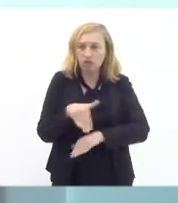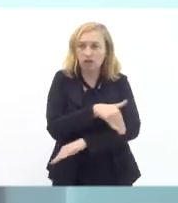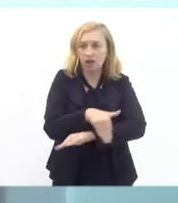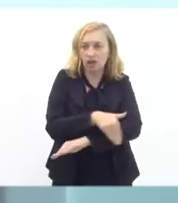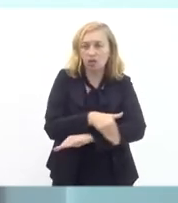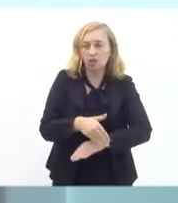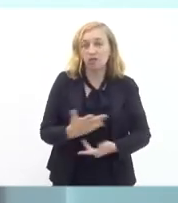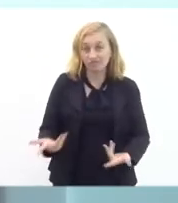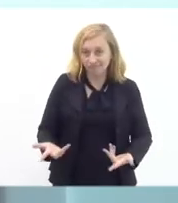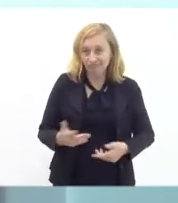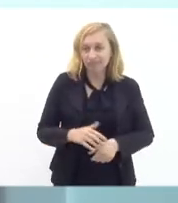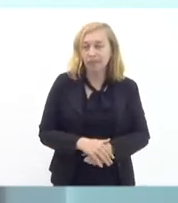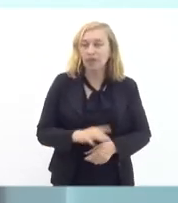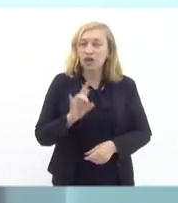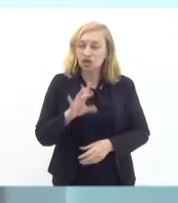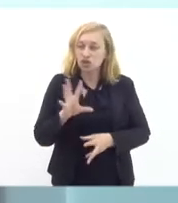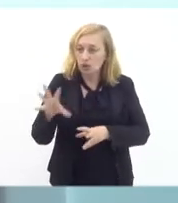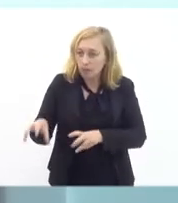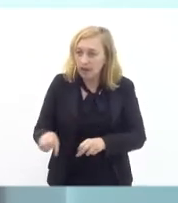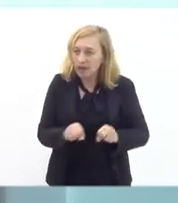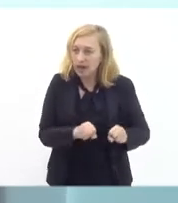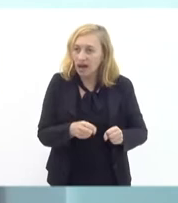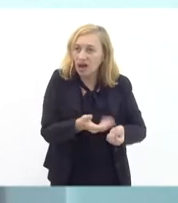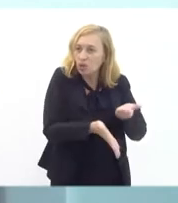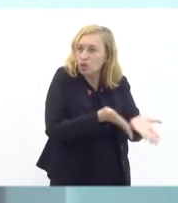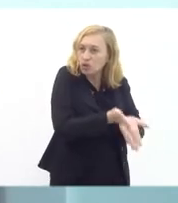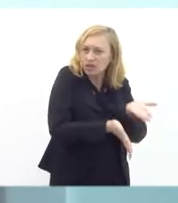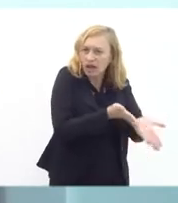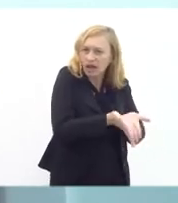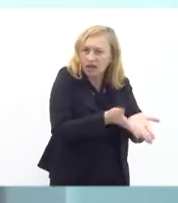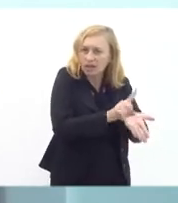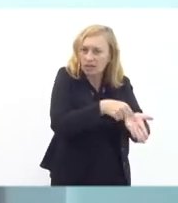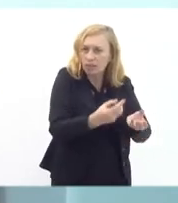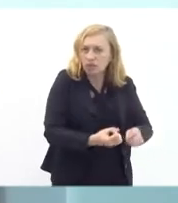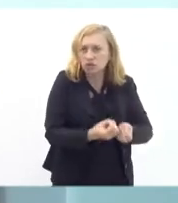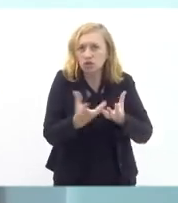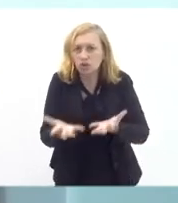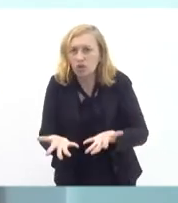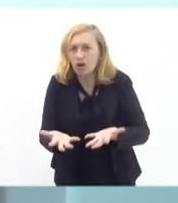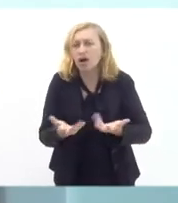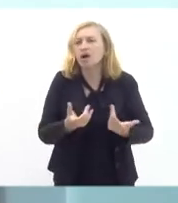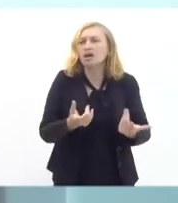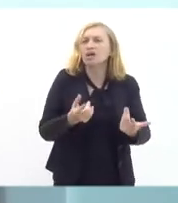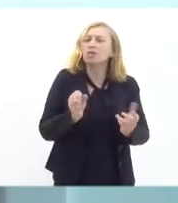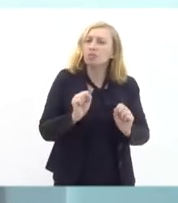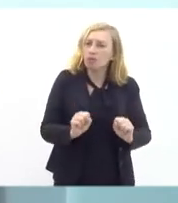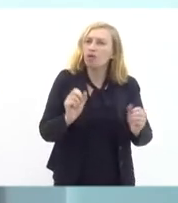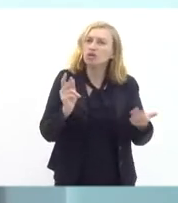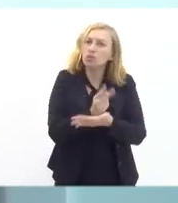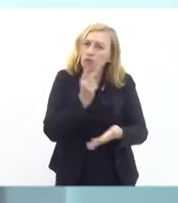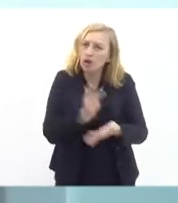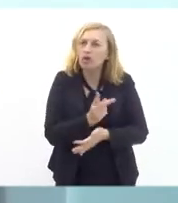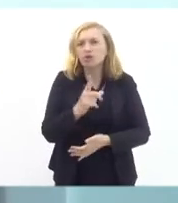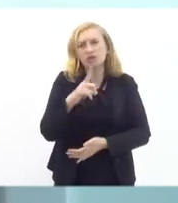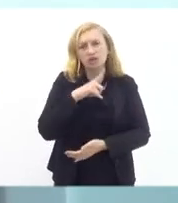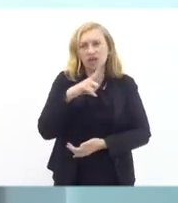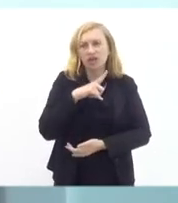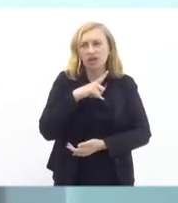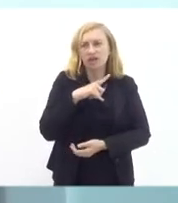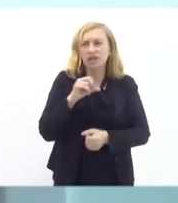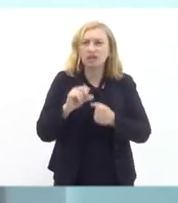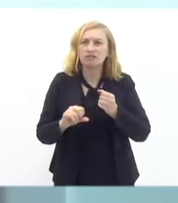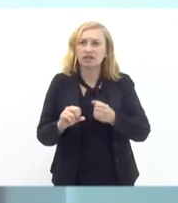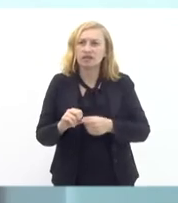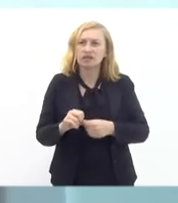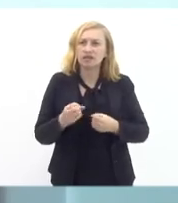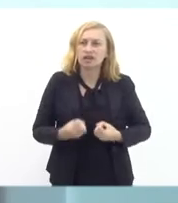que é o abandono, só resgatar, dar lar temporário, colocar para adoção, a gente pode cair no erro, inclusive, de fazer